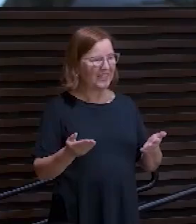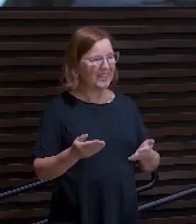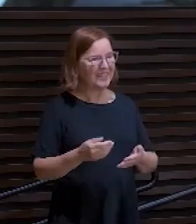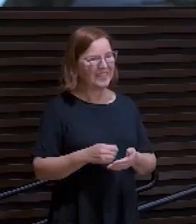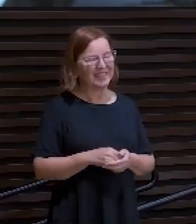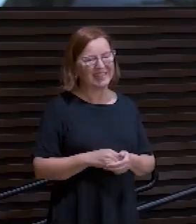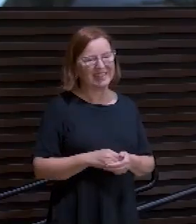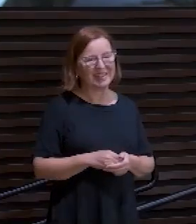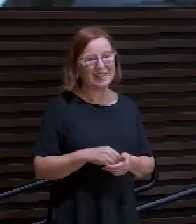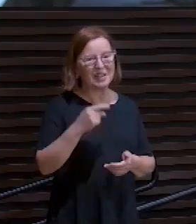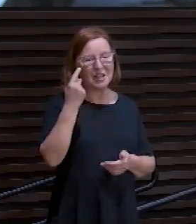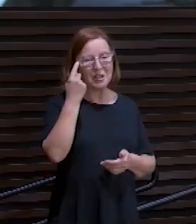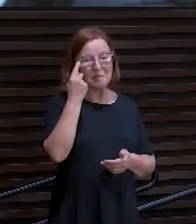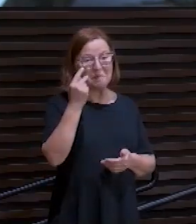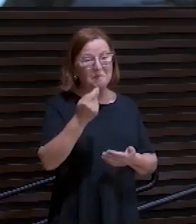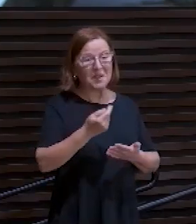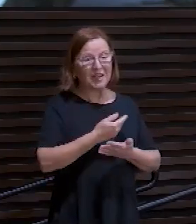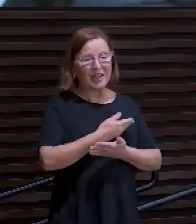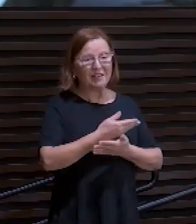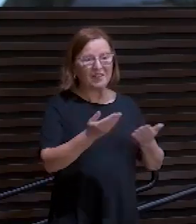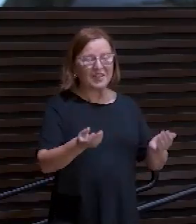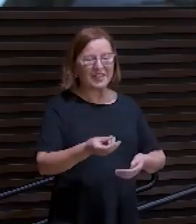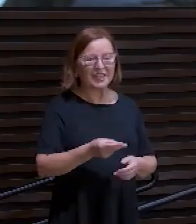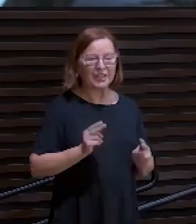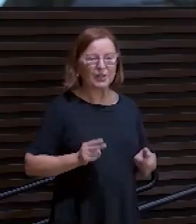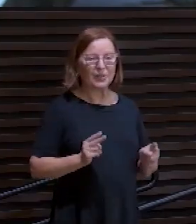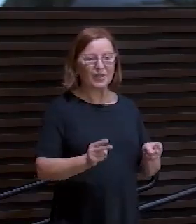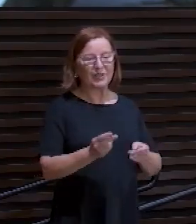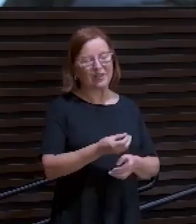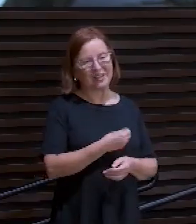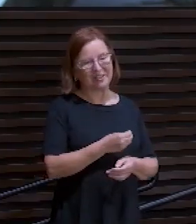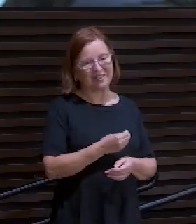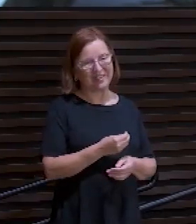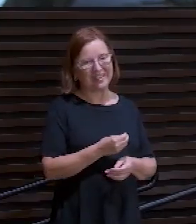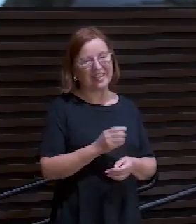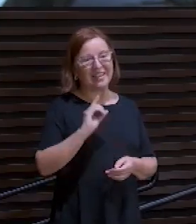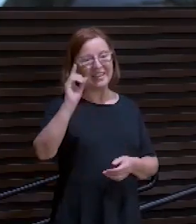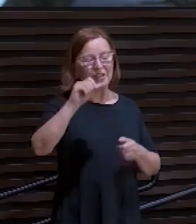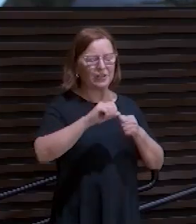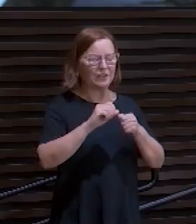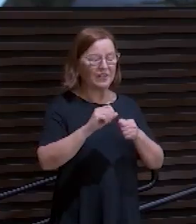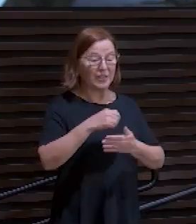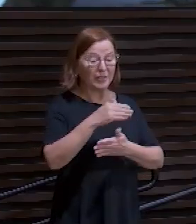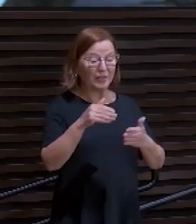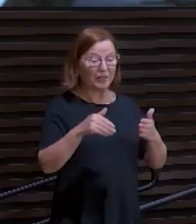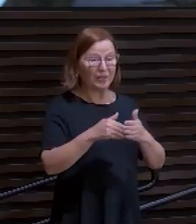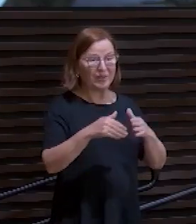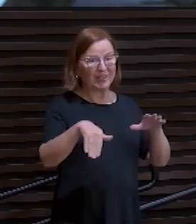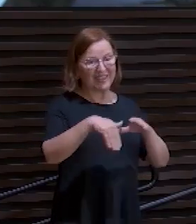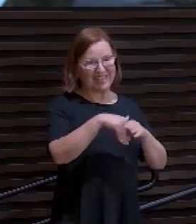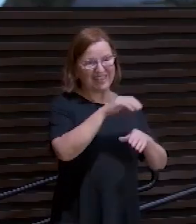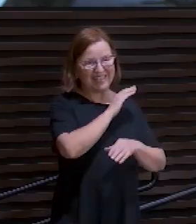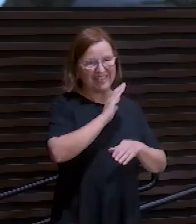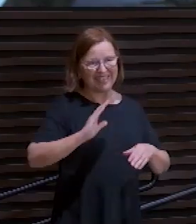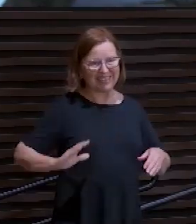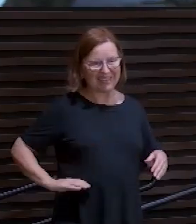vossa preservação que Deus fez tudo em Cristo. Para o vosso bem, para o bem